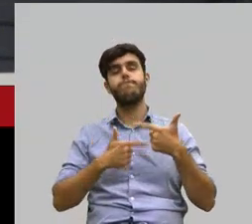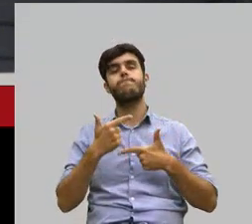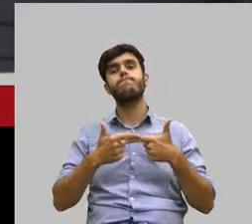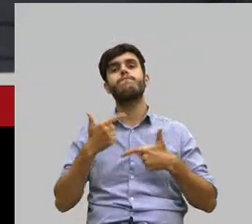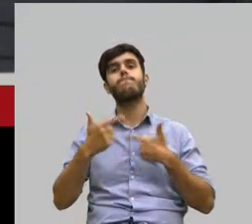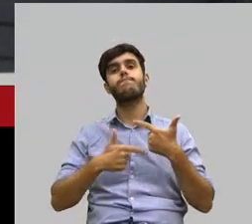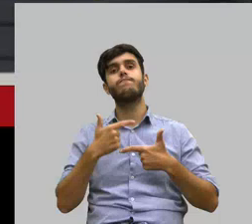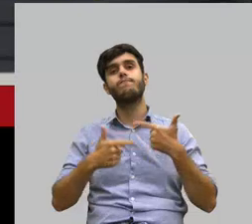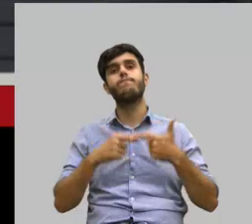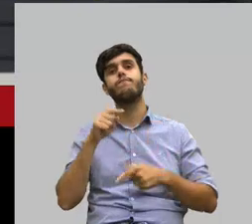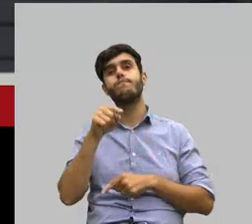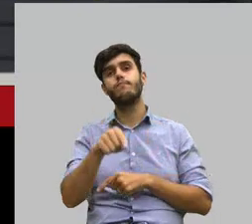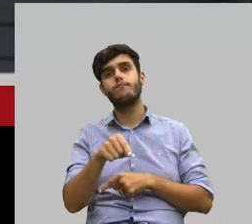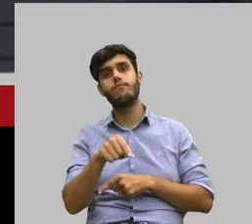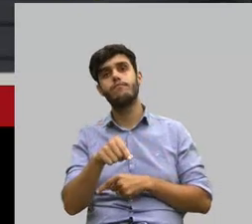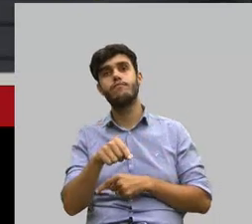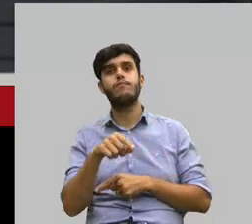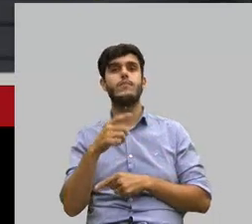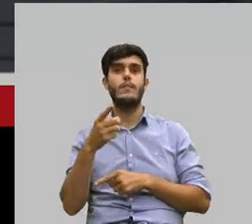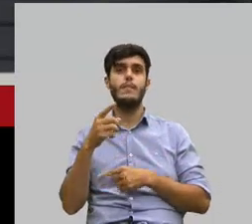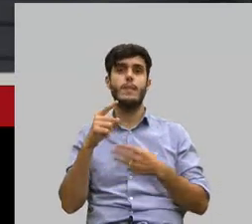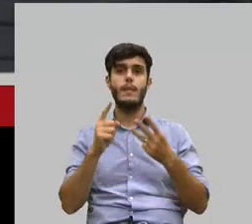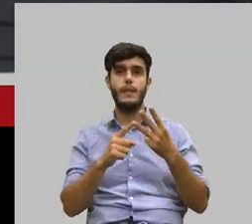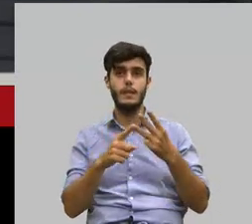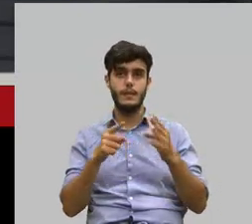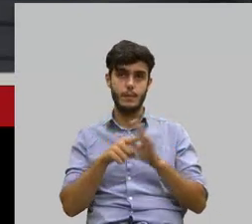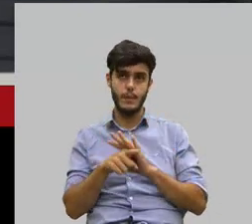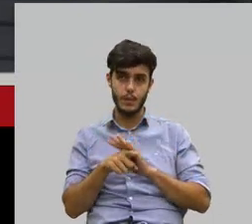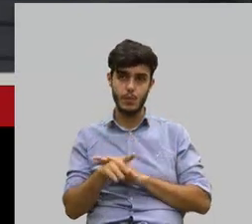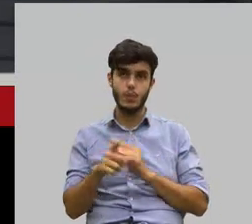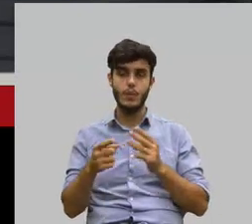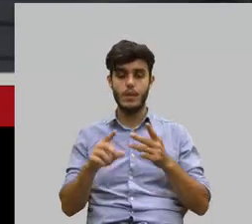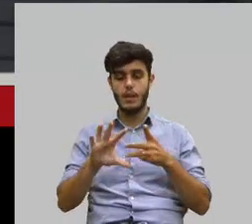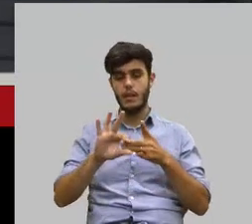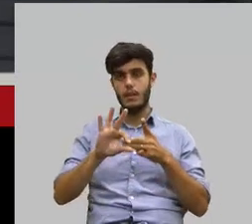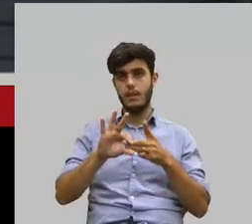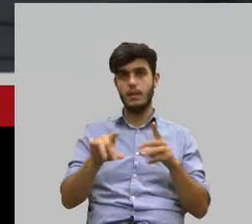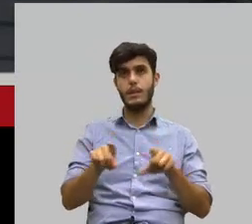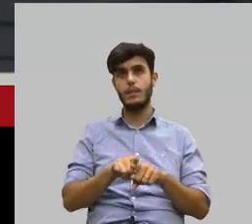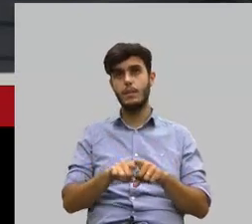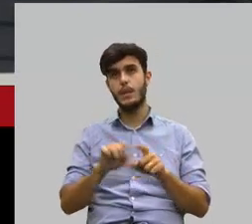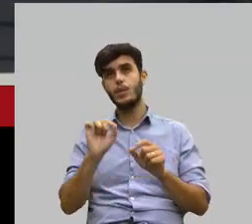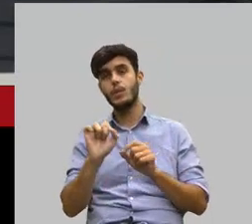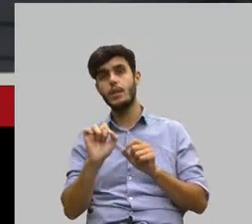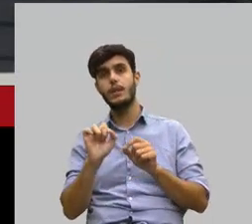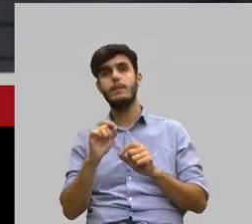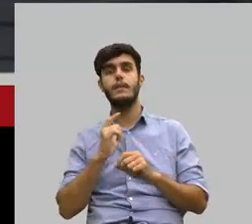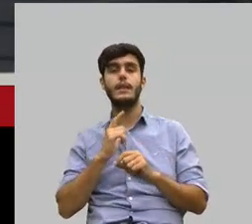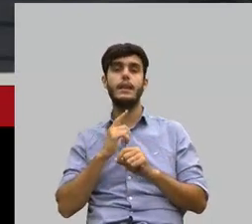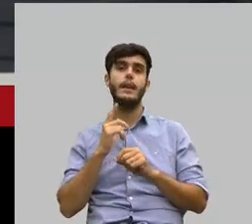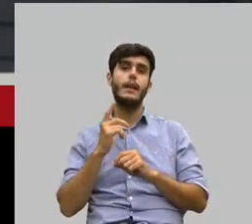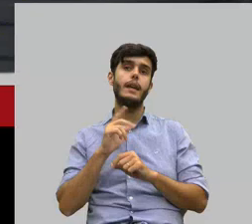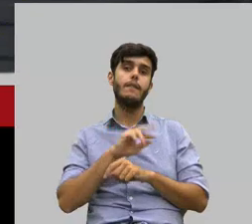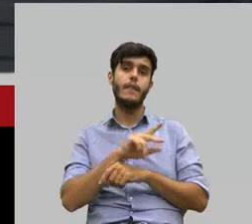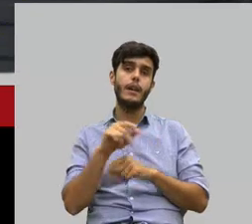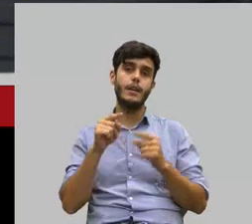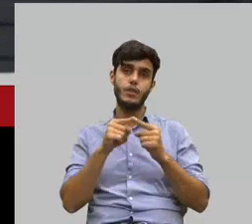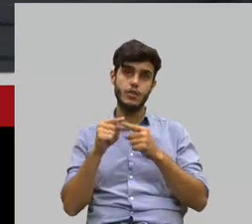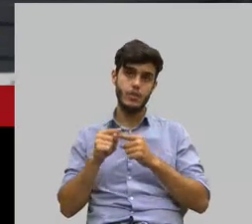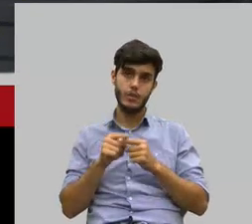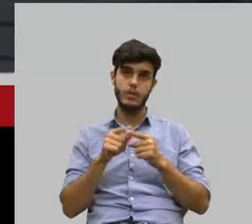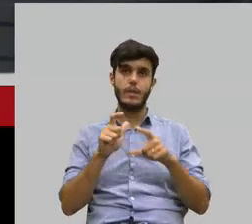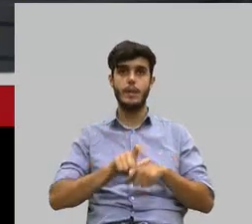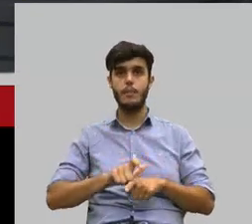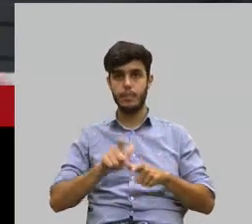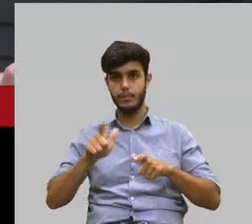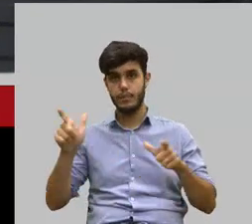quarta a terceira pergunta da Sen senhora eh estamos trabalhando em várias frentes né ampliação eh